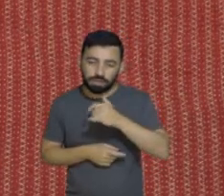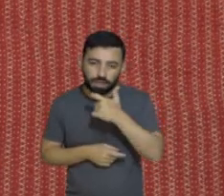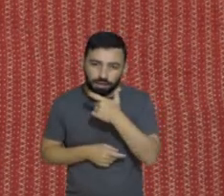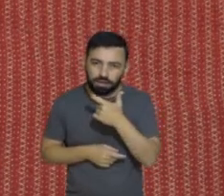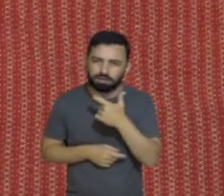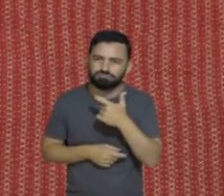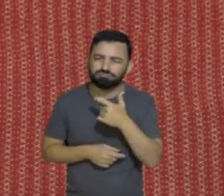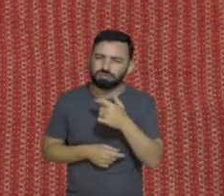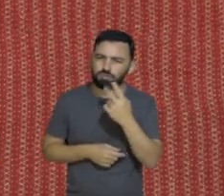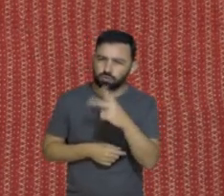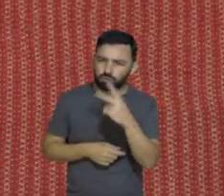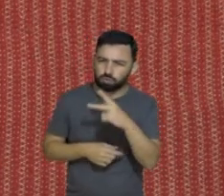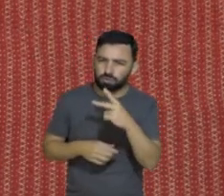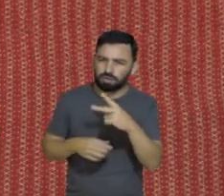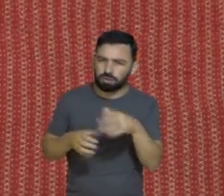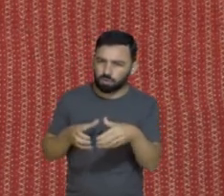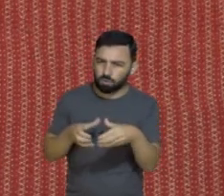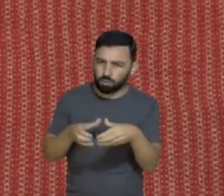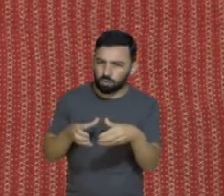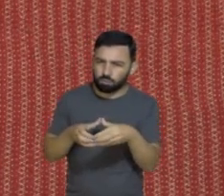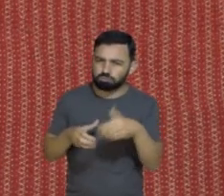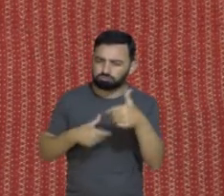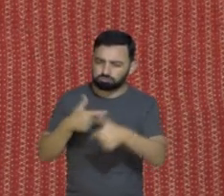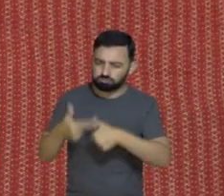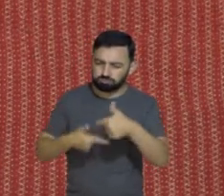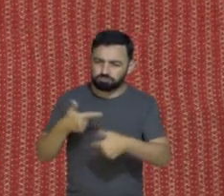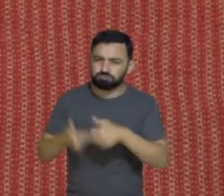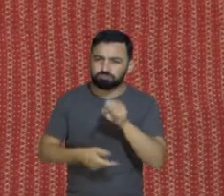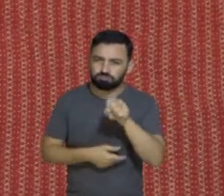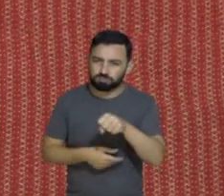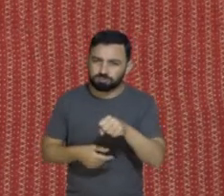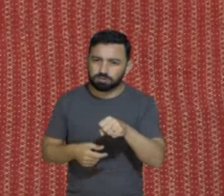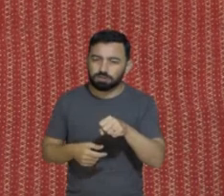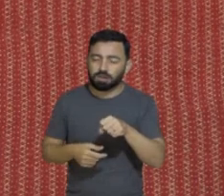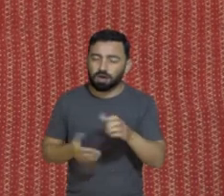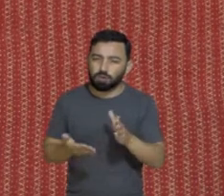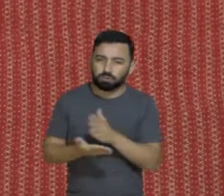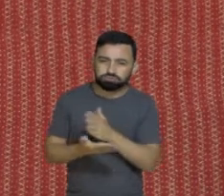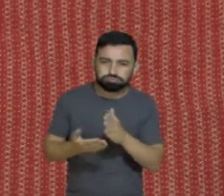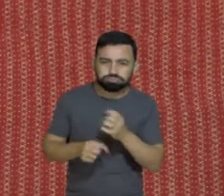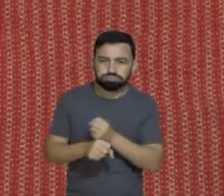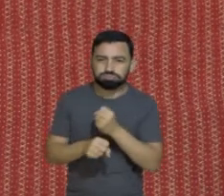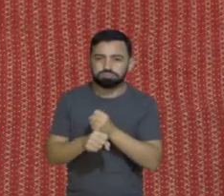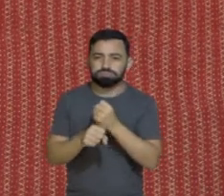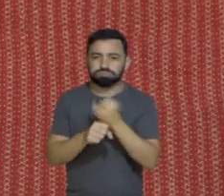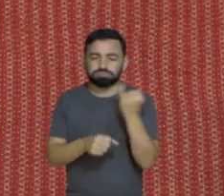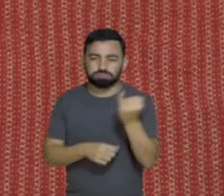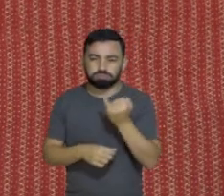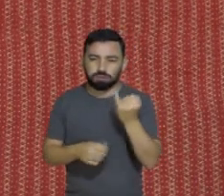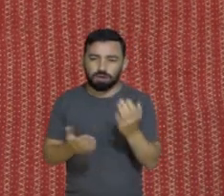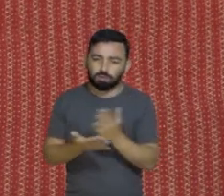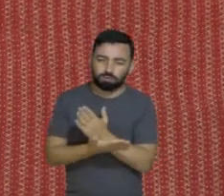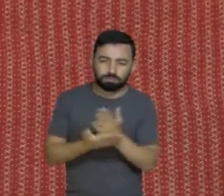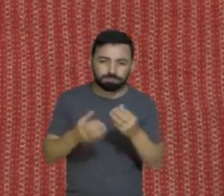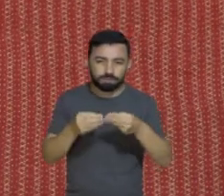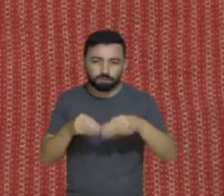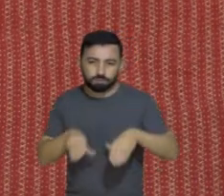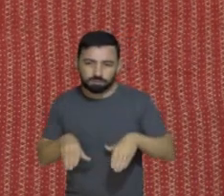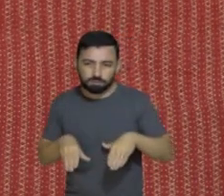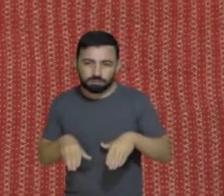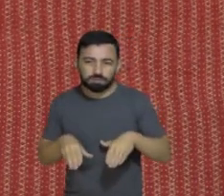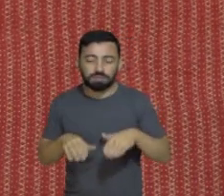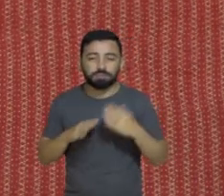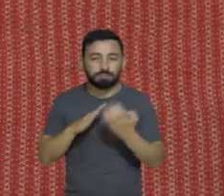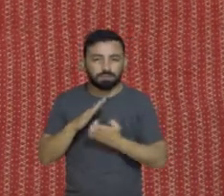sim. Obras importantes já saíram no papel, outras estão em andamento e outras são prejudicadas, deputado Egídio, pelas